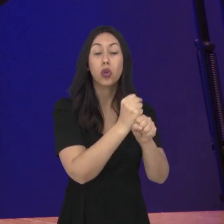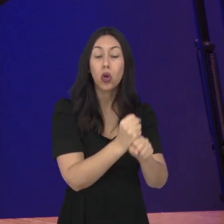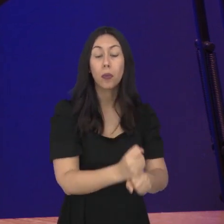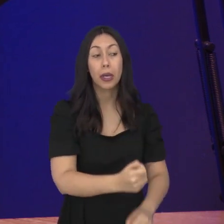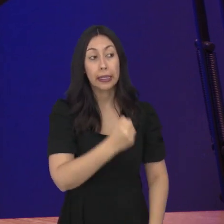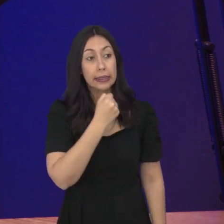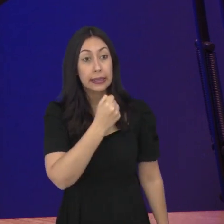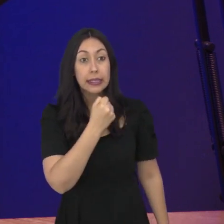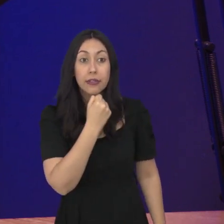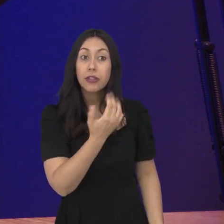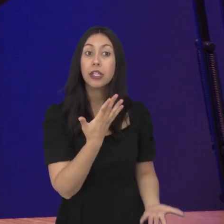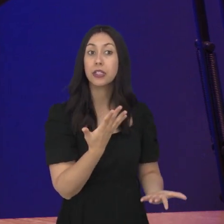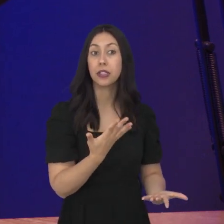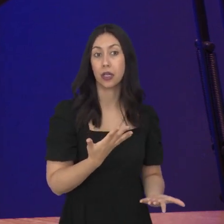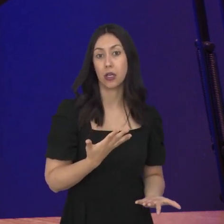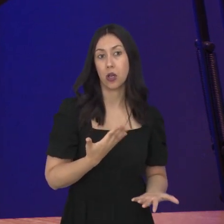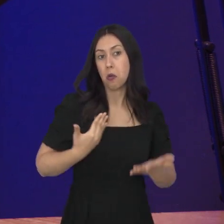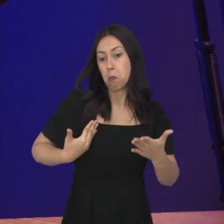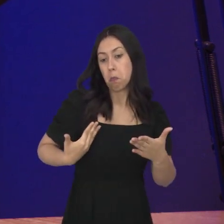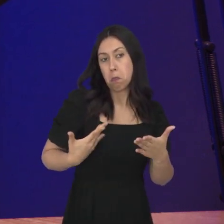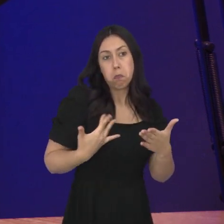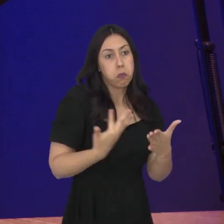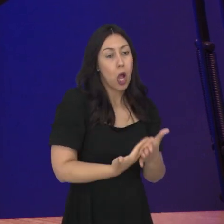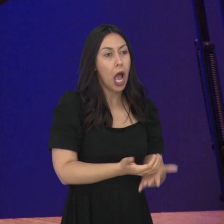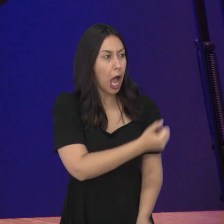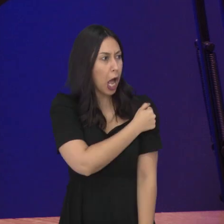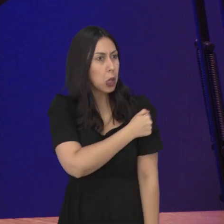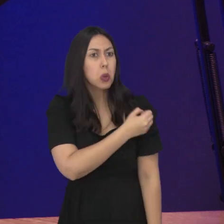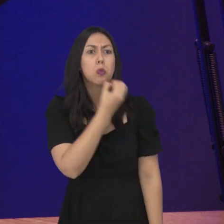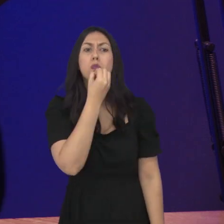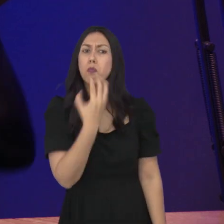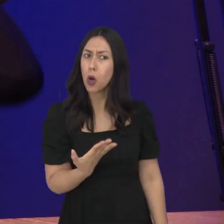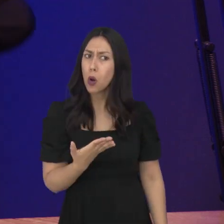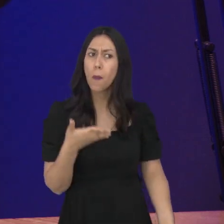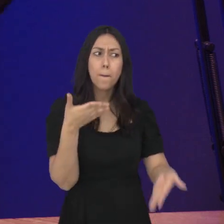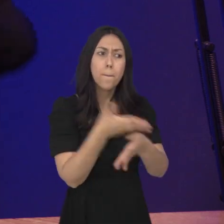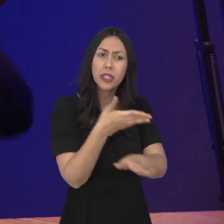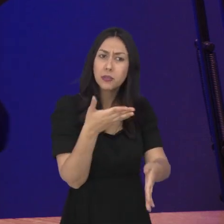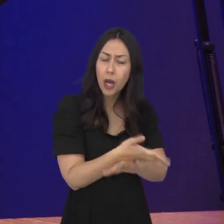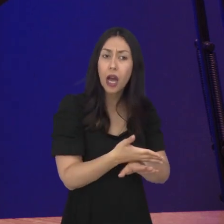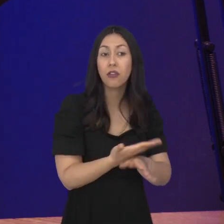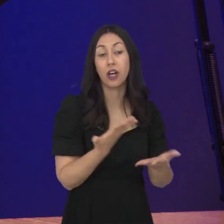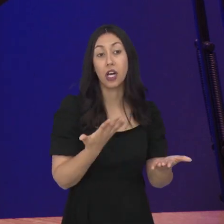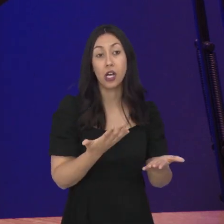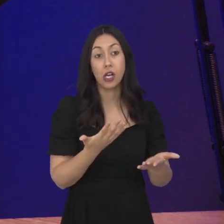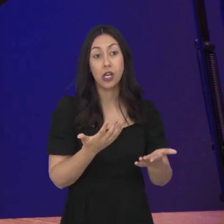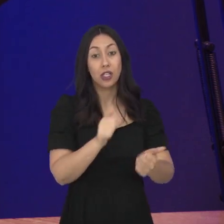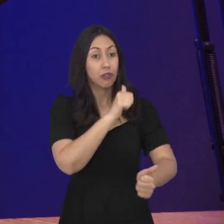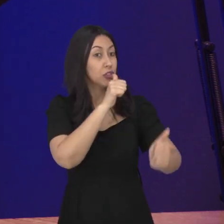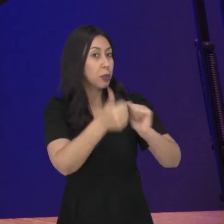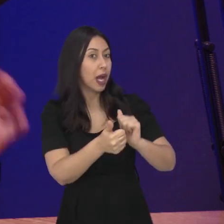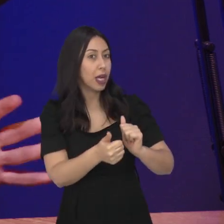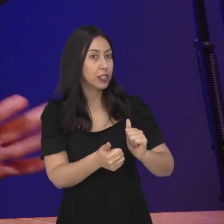essas entrevistas, o seu histórico escolar, se você foi um bom aluno, se você jogava, se você fazia parte do